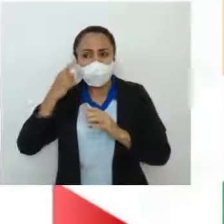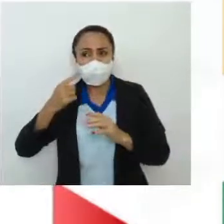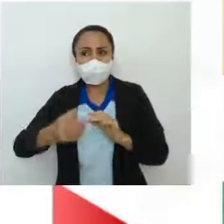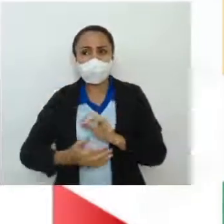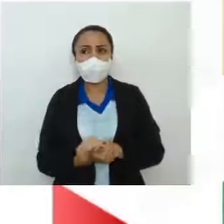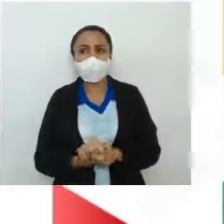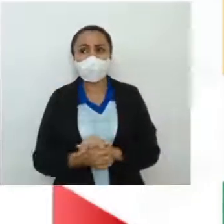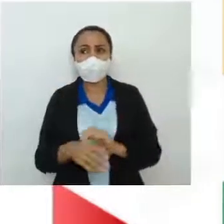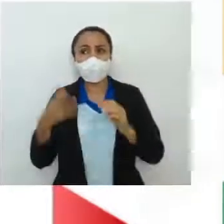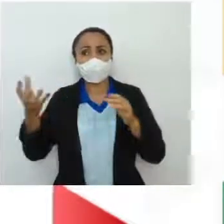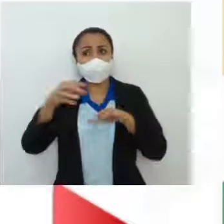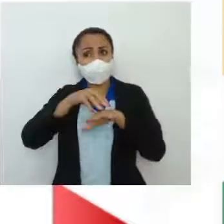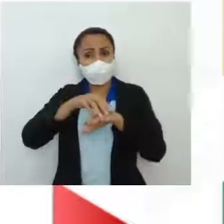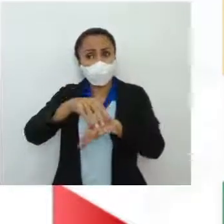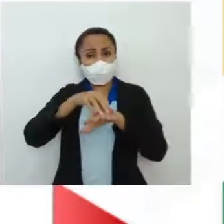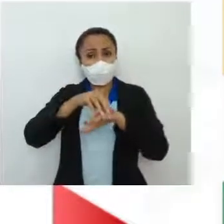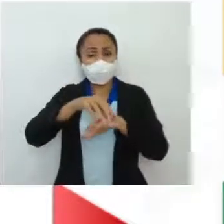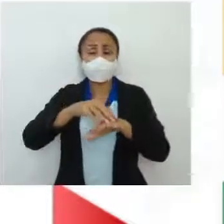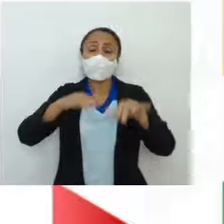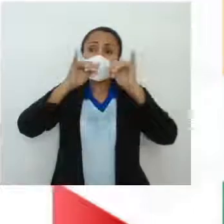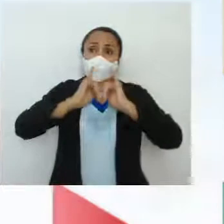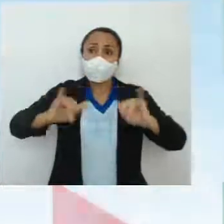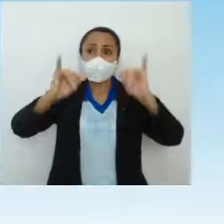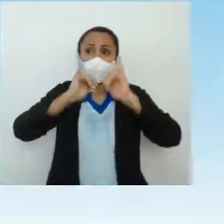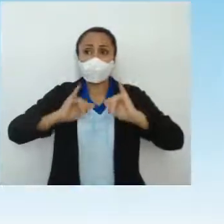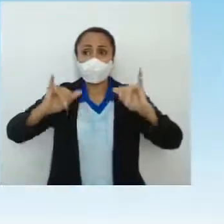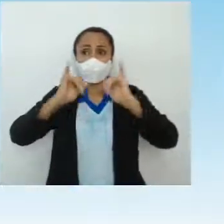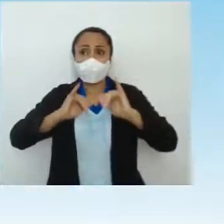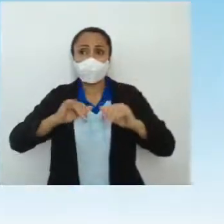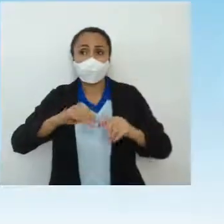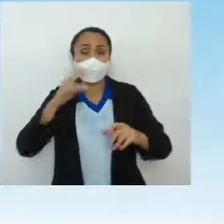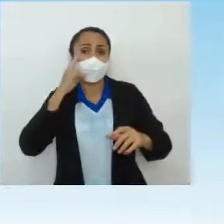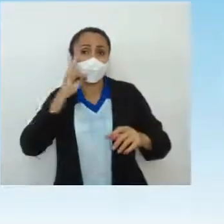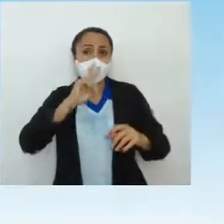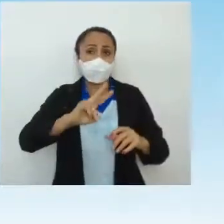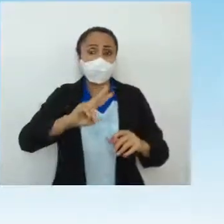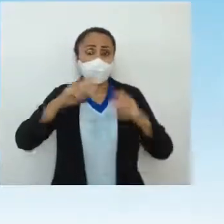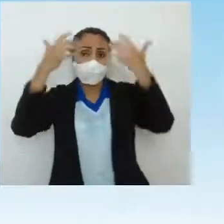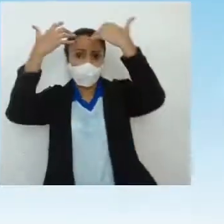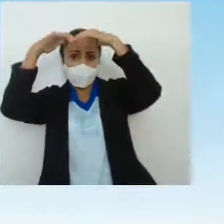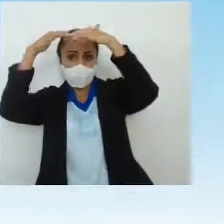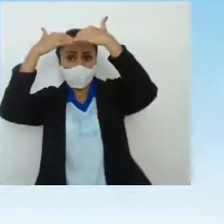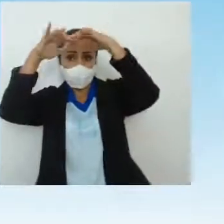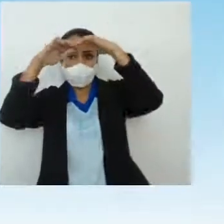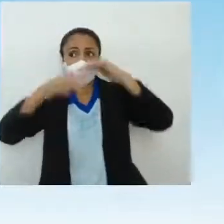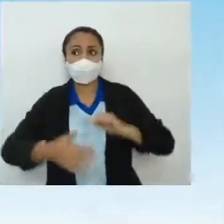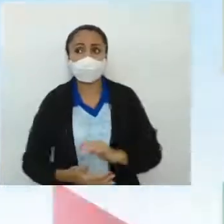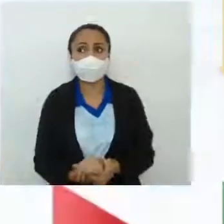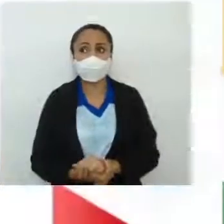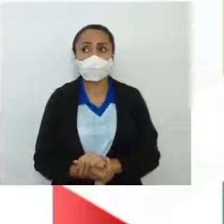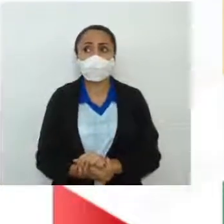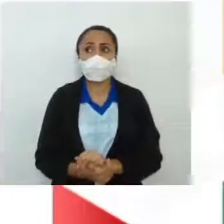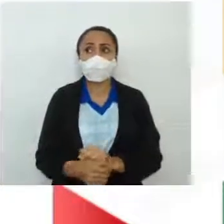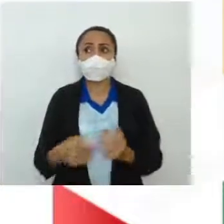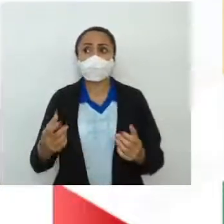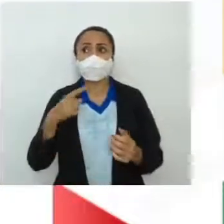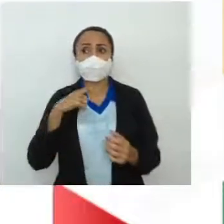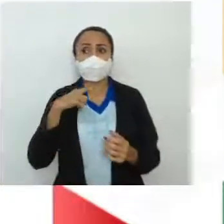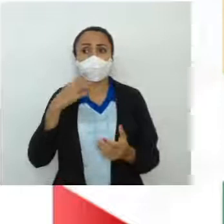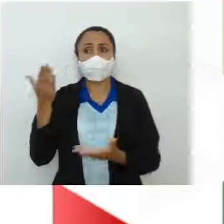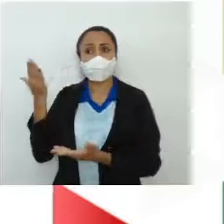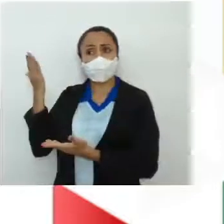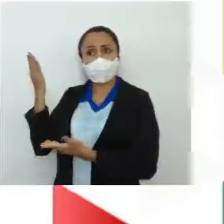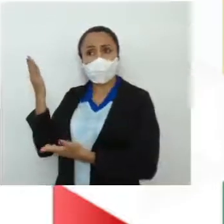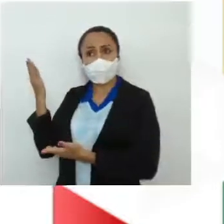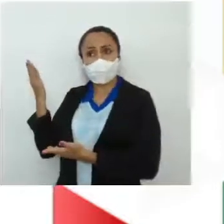das informações entre a retina e o cérebro. Aí a gente tem a imagem da córnea. Veja